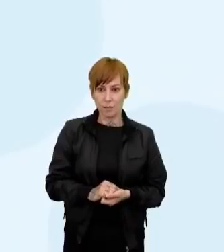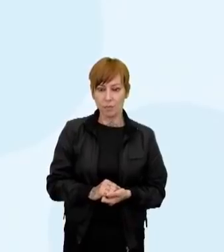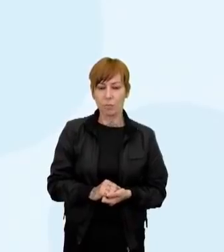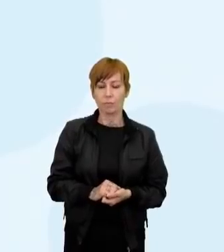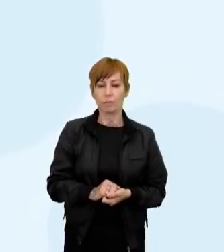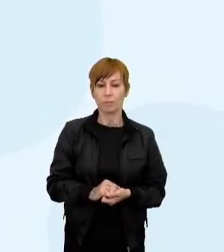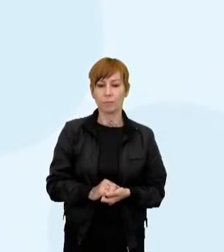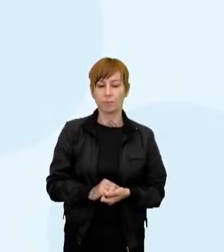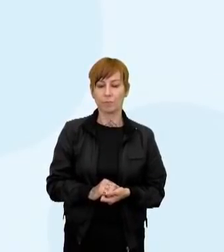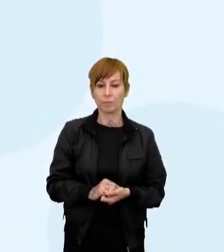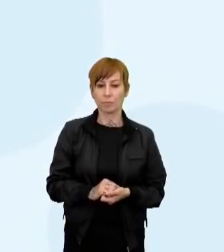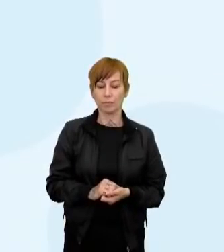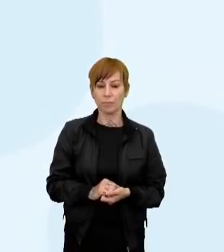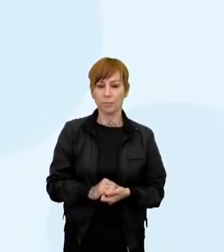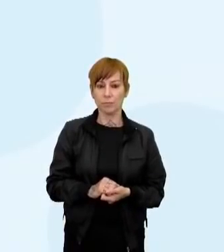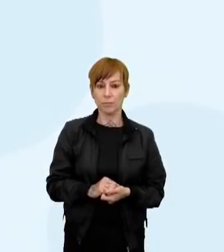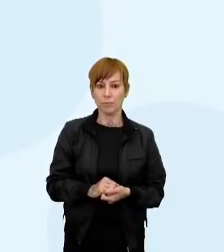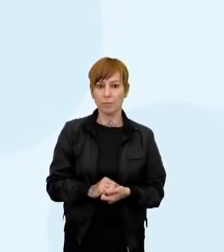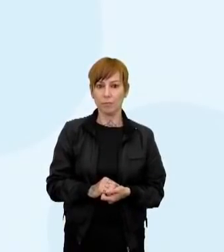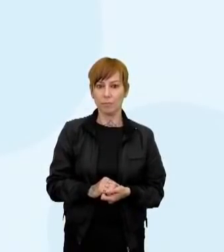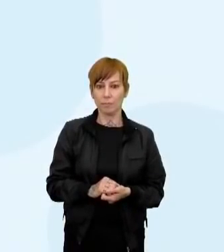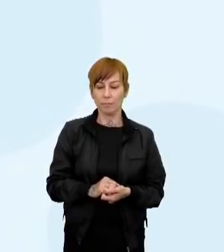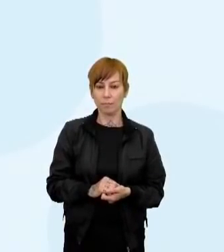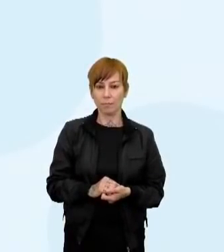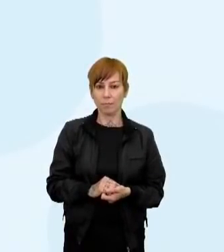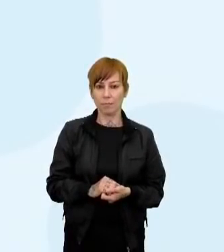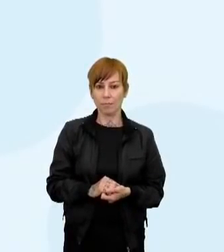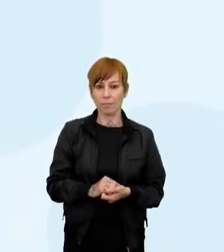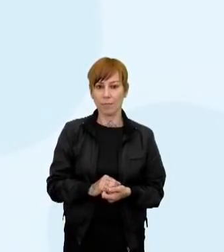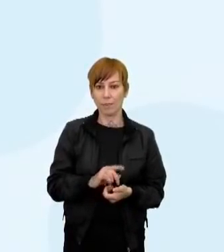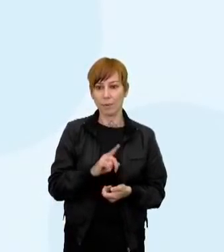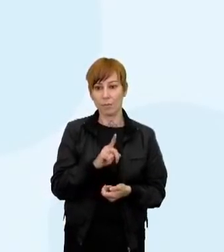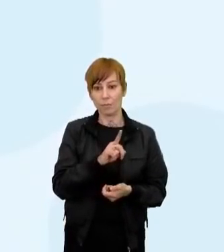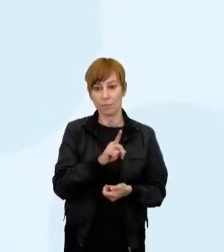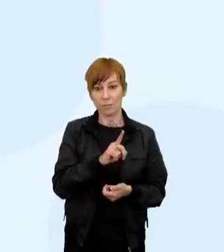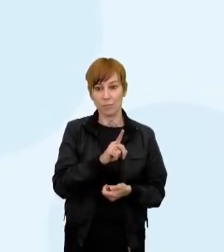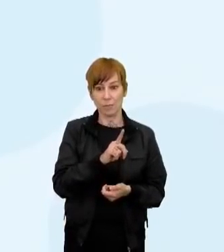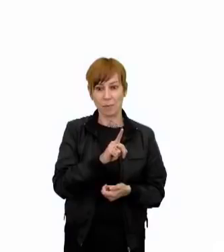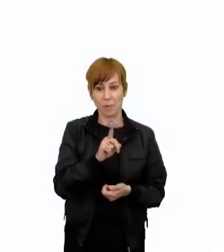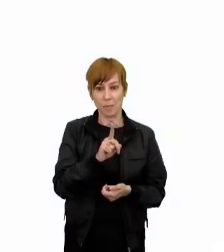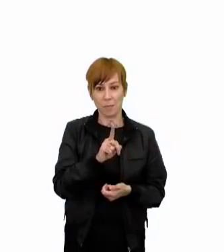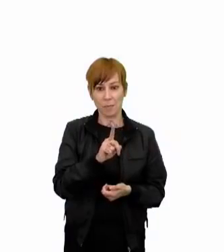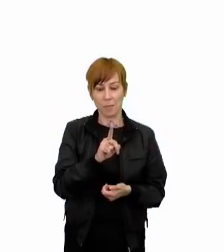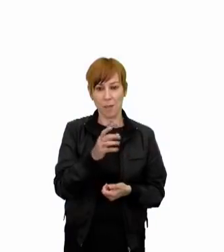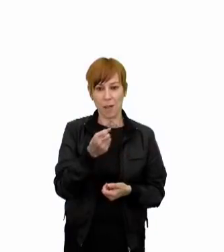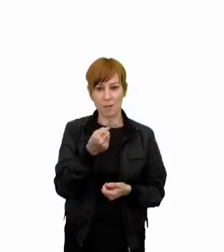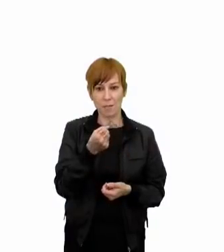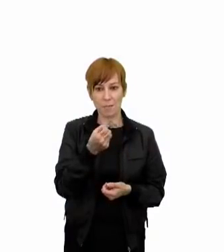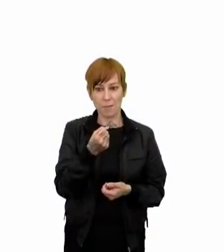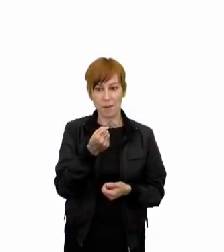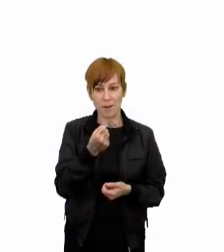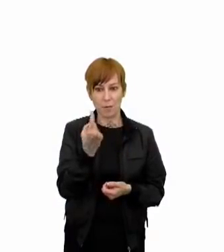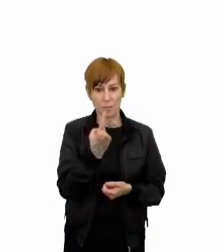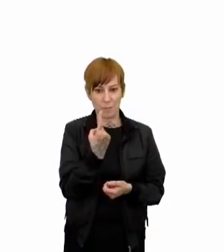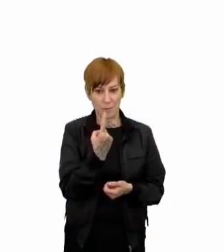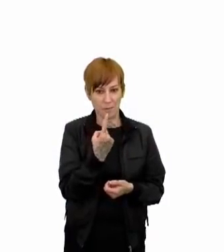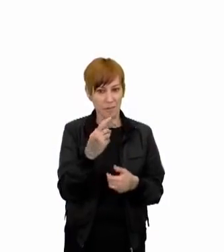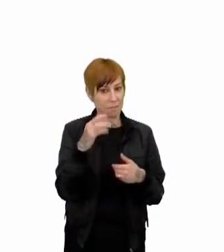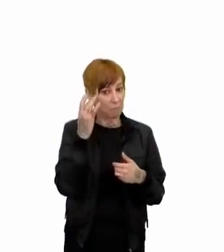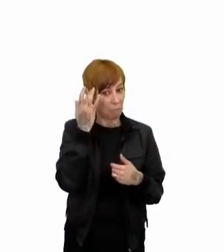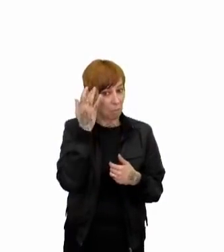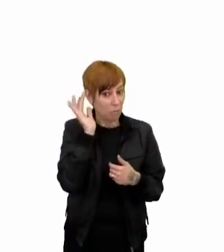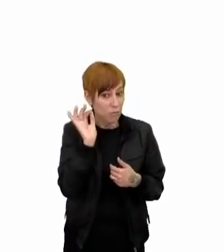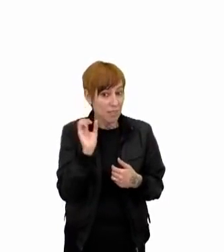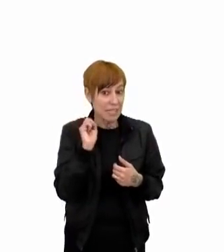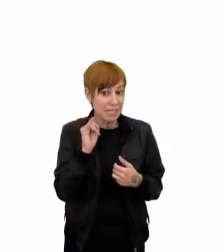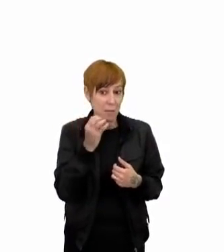E também eu vou cometer a ousadia de pôr uma tela em branco aqui. É a primeira vez, vamos ver se dá certo. Aí, então o que ele está